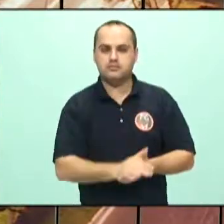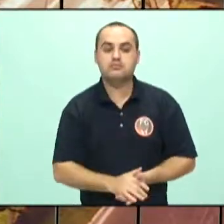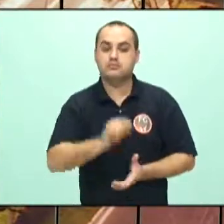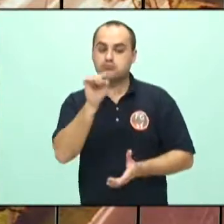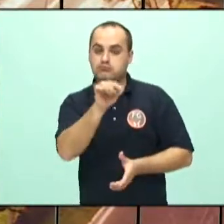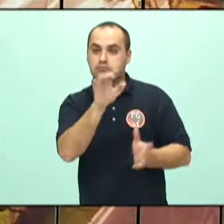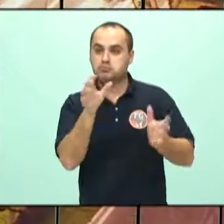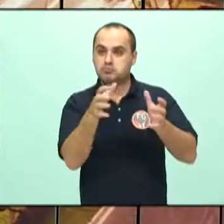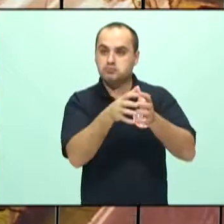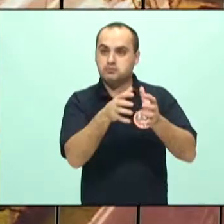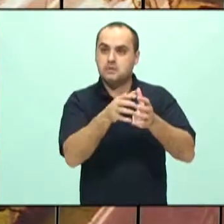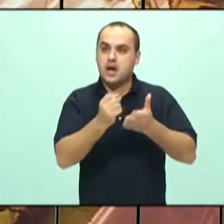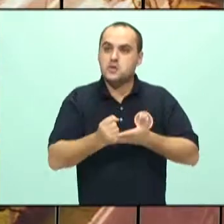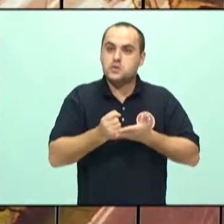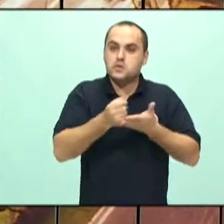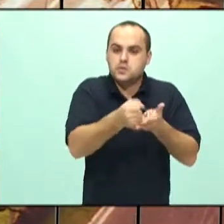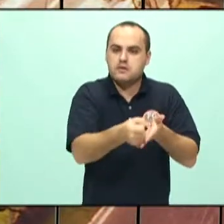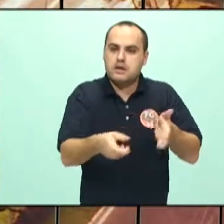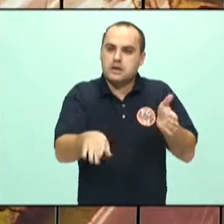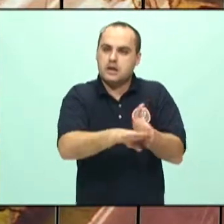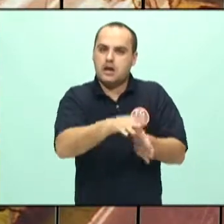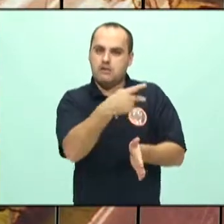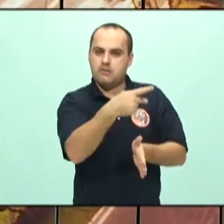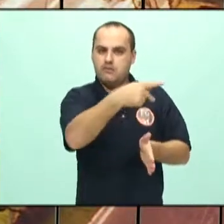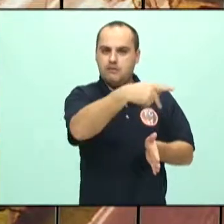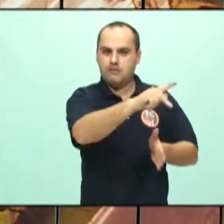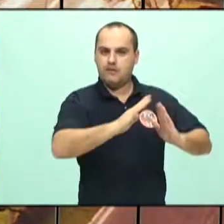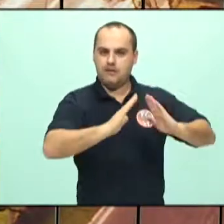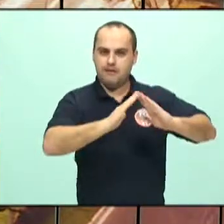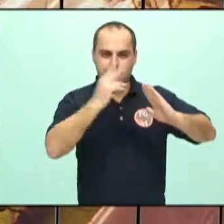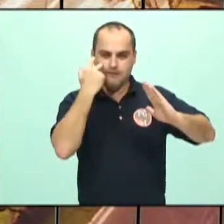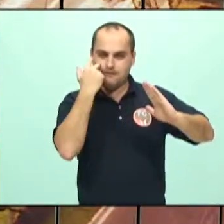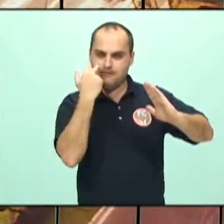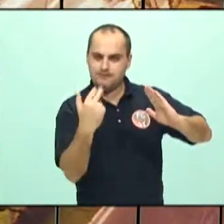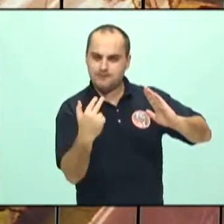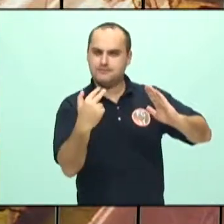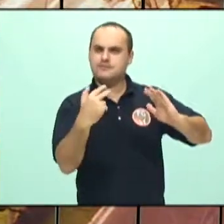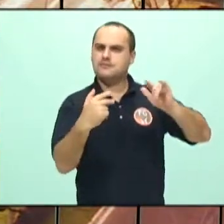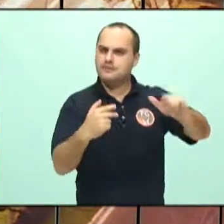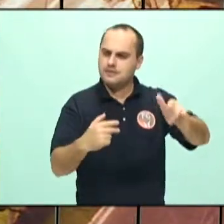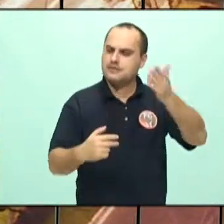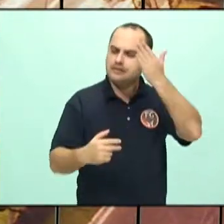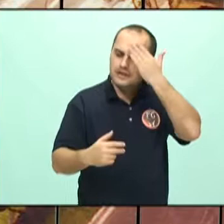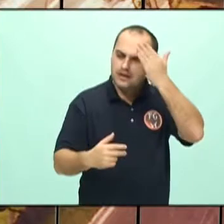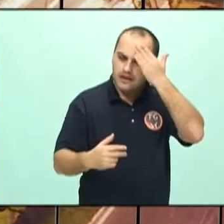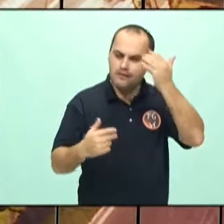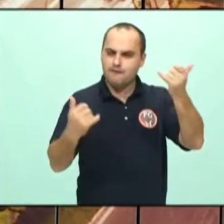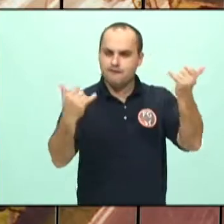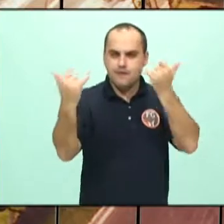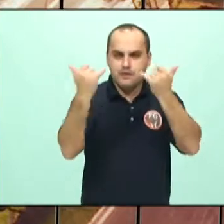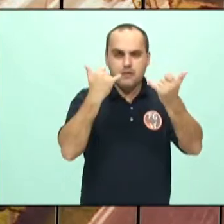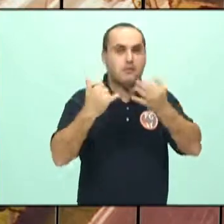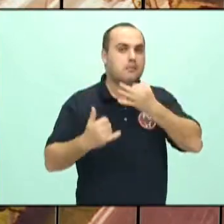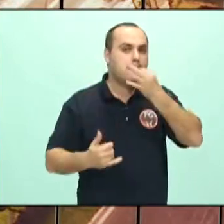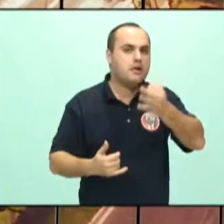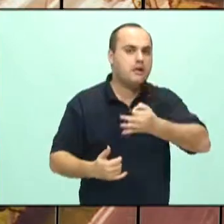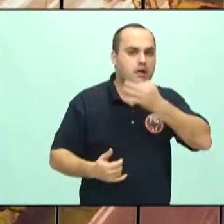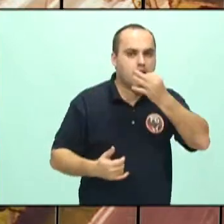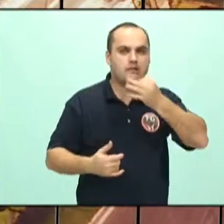a chegar ao recesso de seu lar, para que a gente leve ao seu conhecimento as opiniões, o